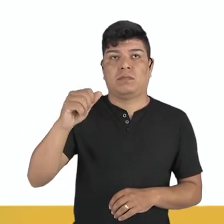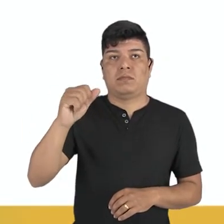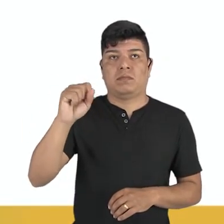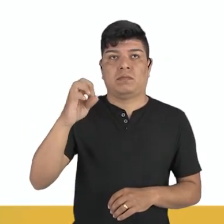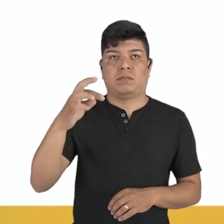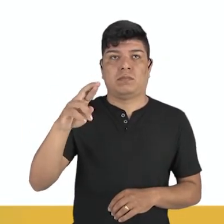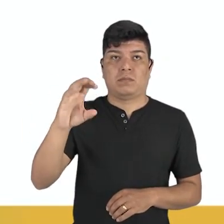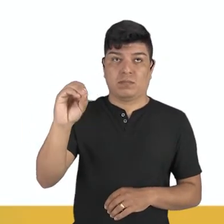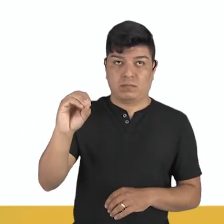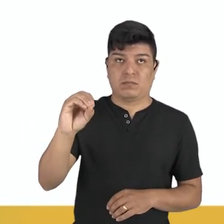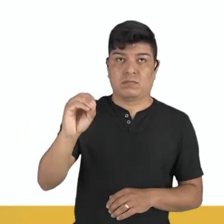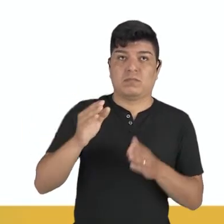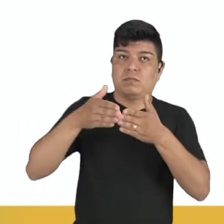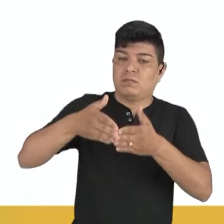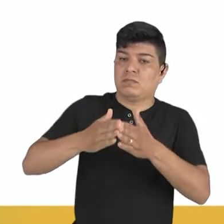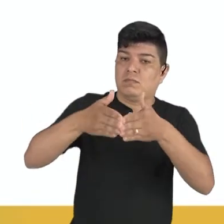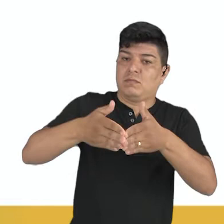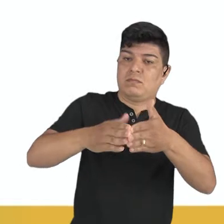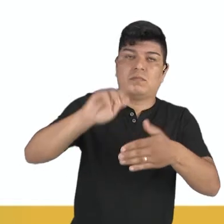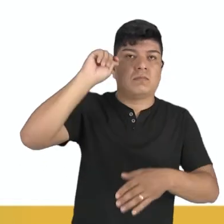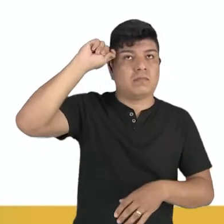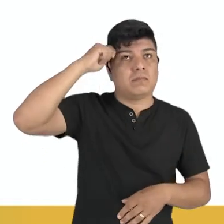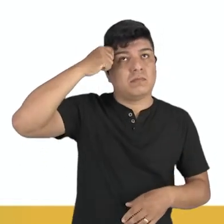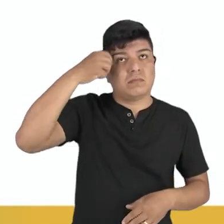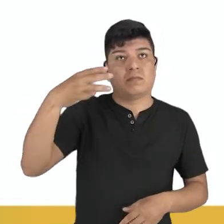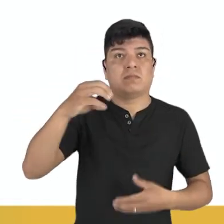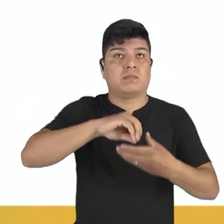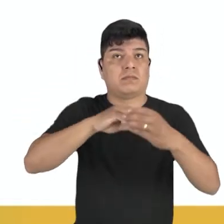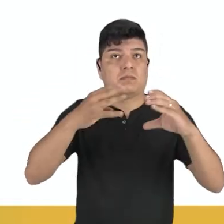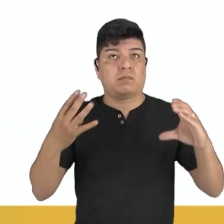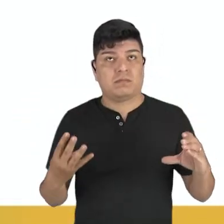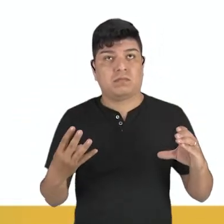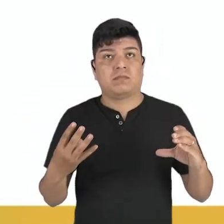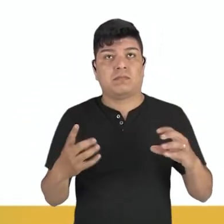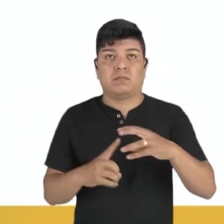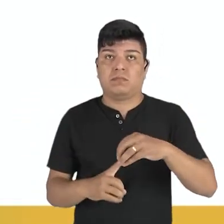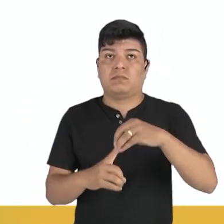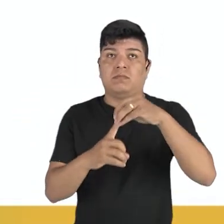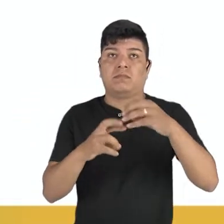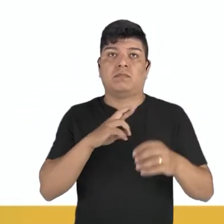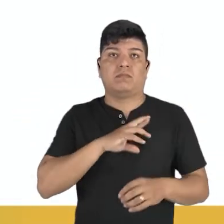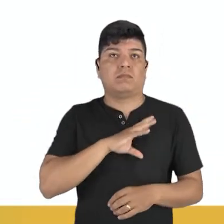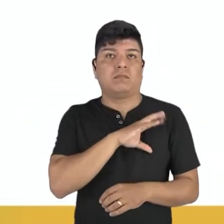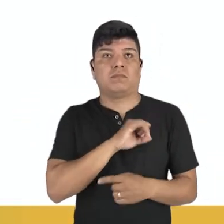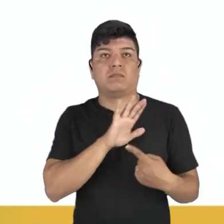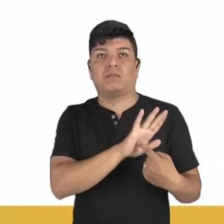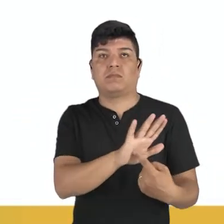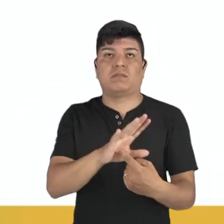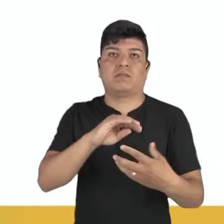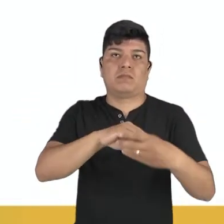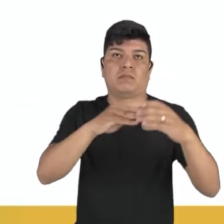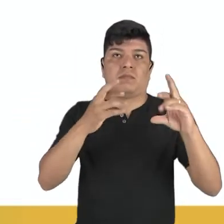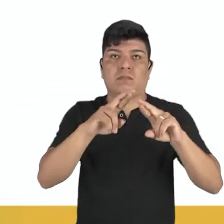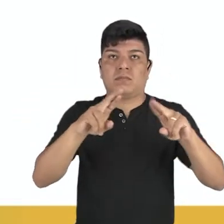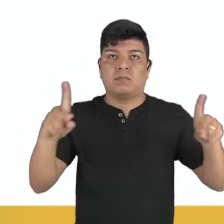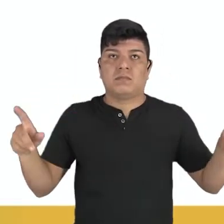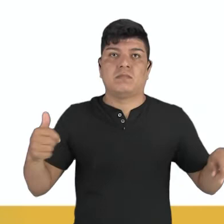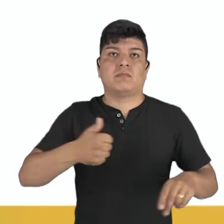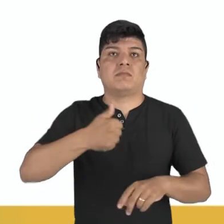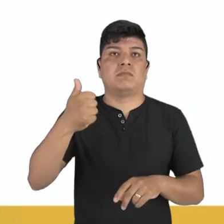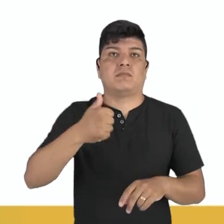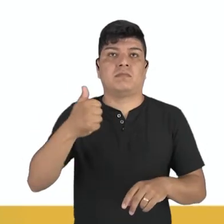apresentavam características distintas na primeira fase o nacionalismo e indianismo a segunda fase e o egocentrismo